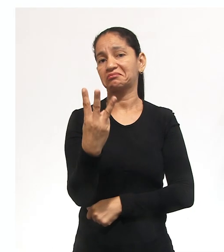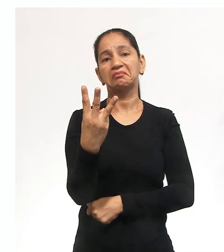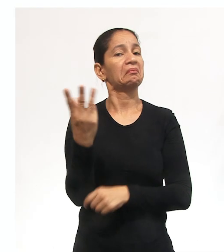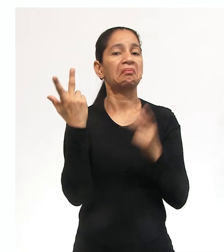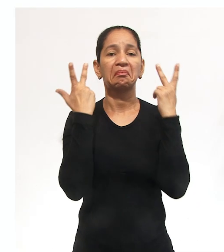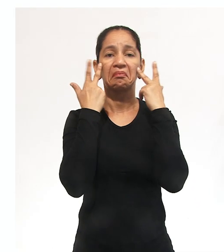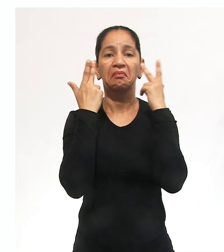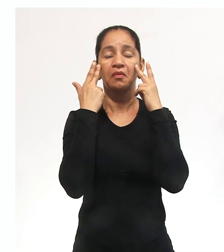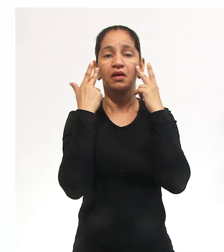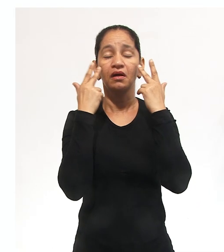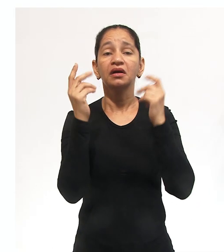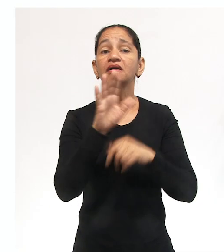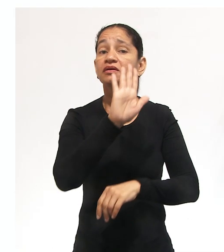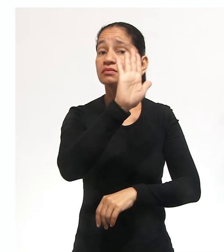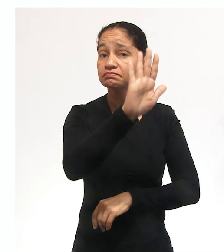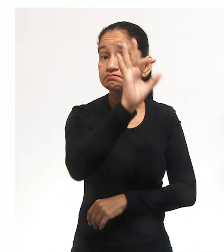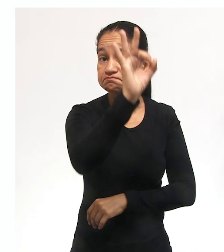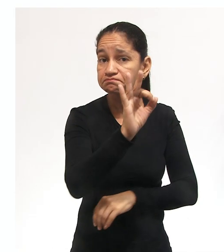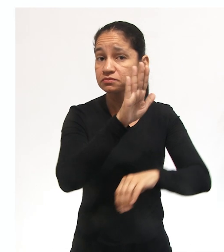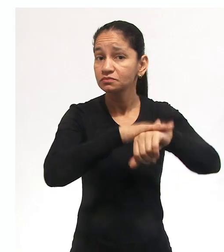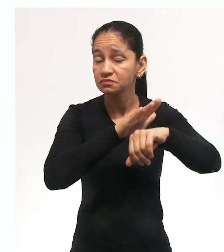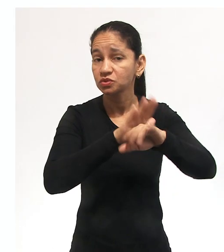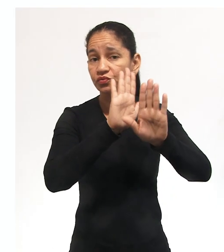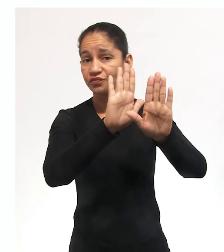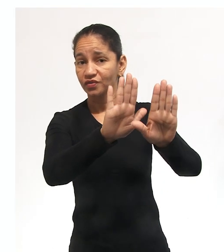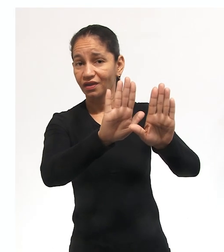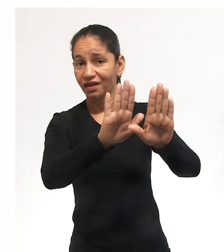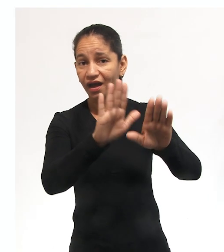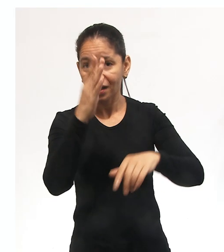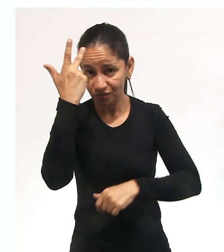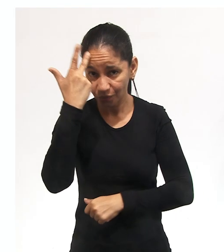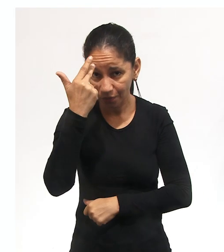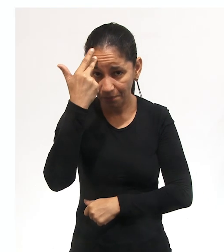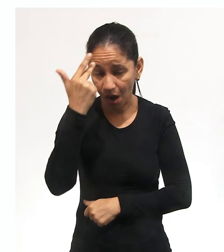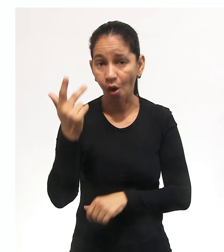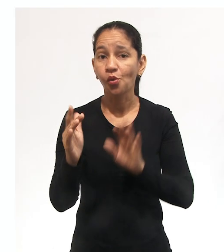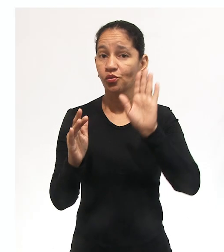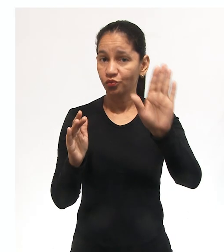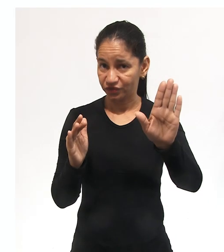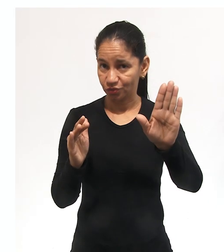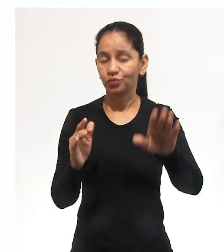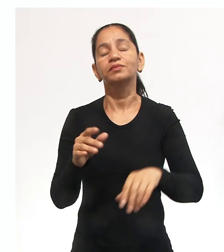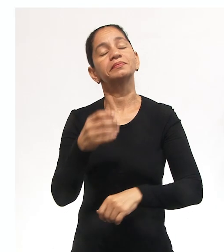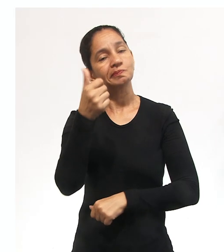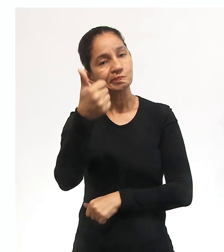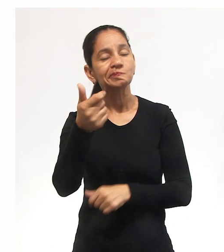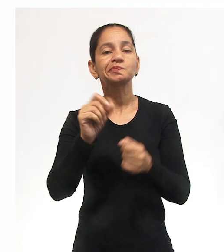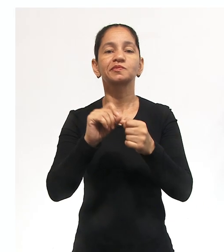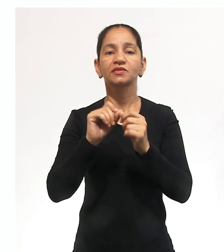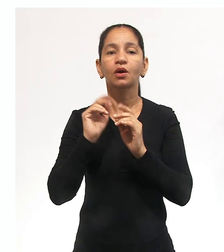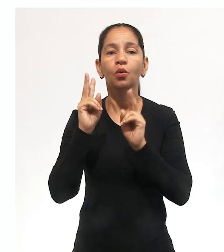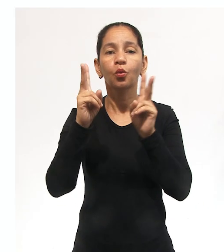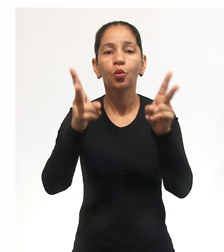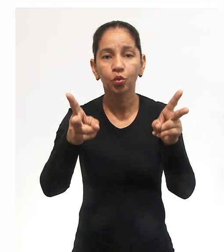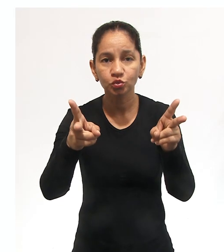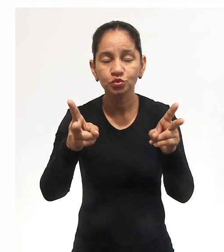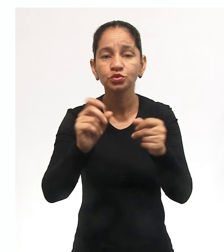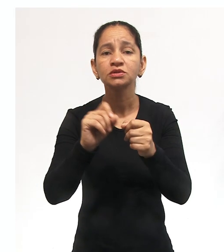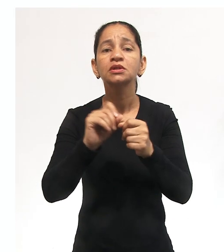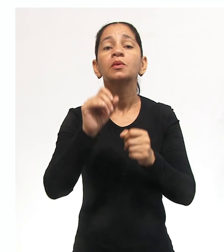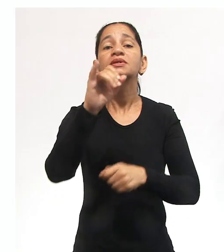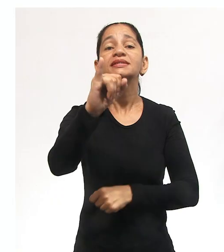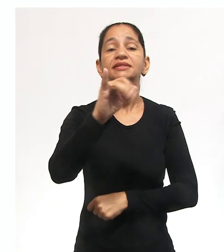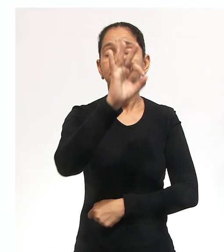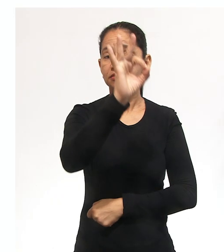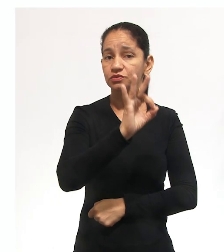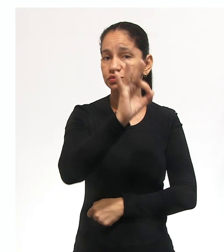e preservo o símbolo da porcentagem, né? Então, uma taxa proporcional, se eu